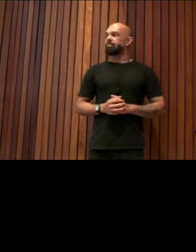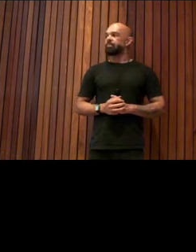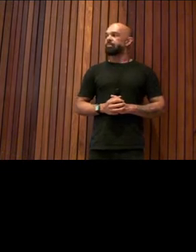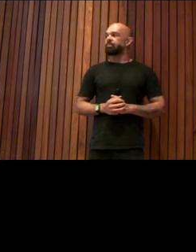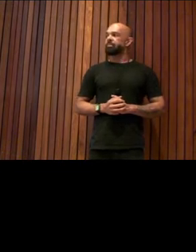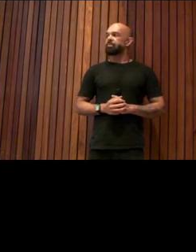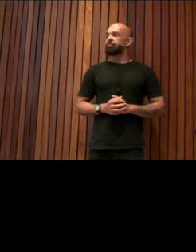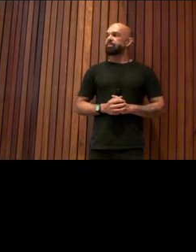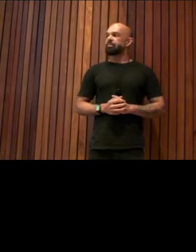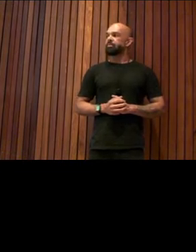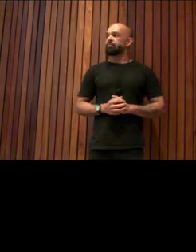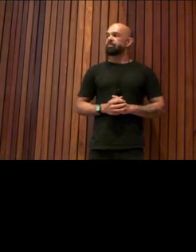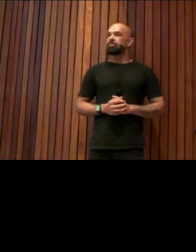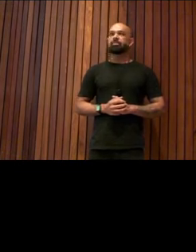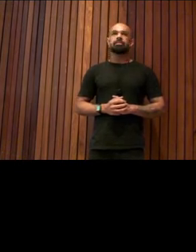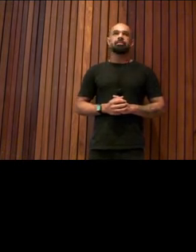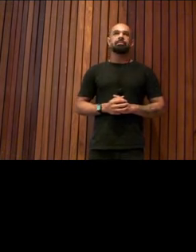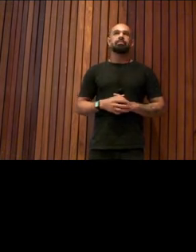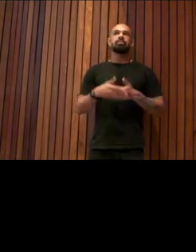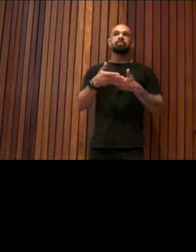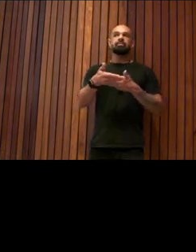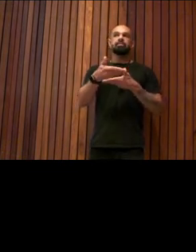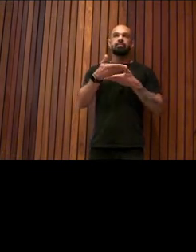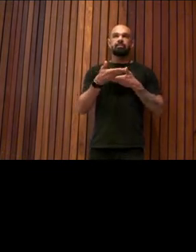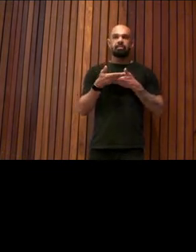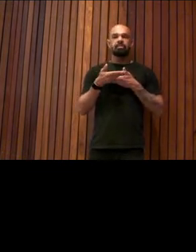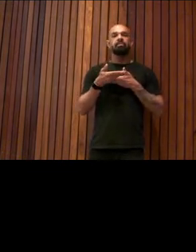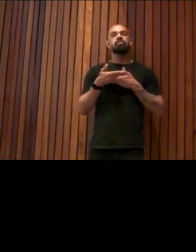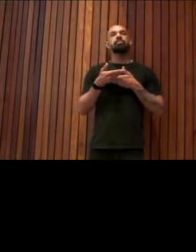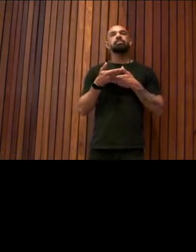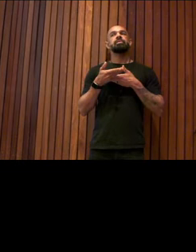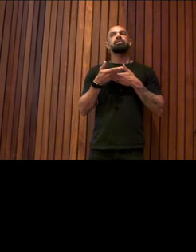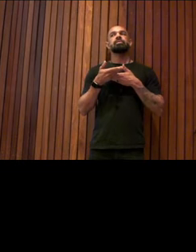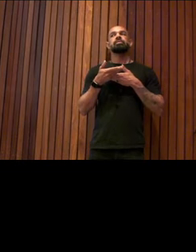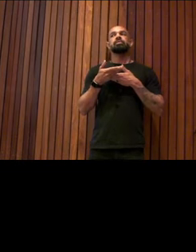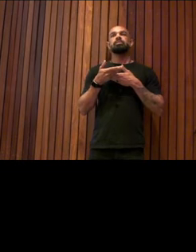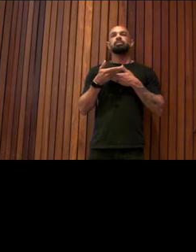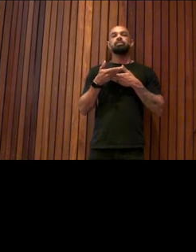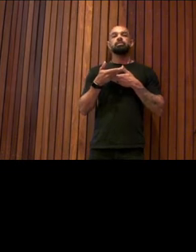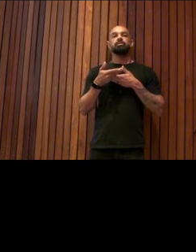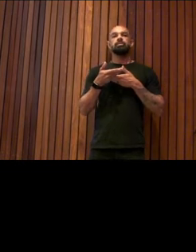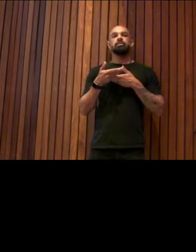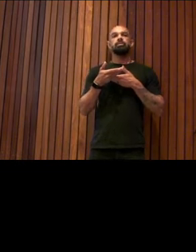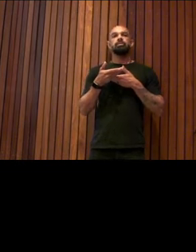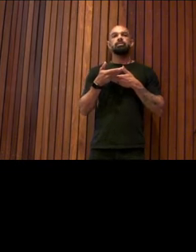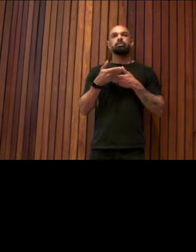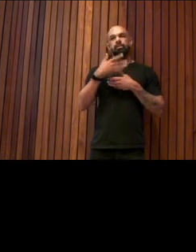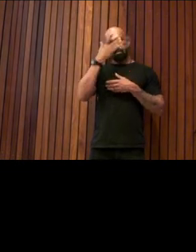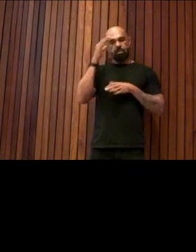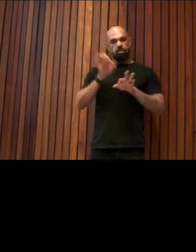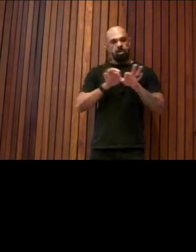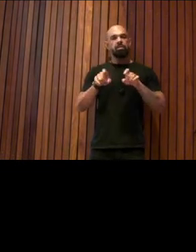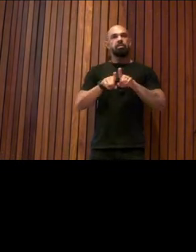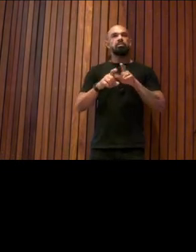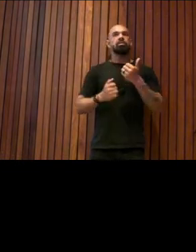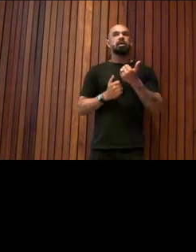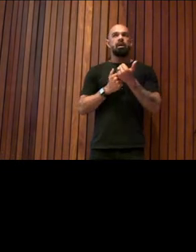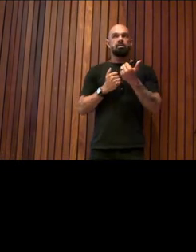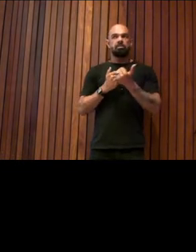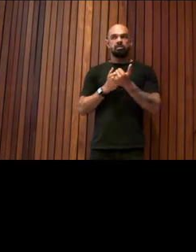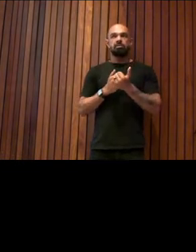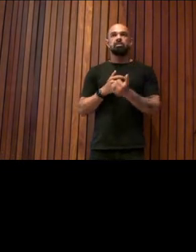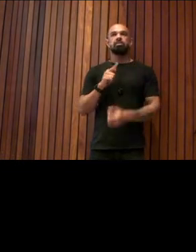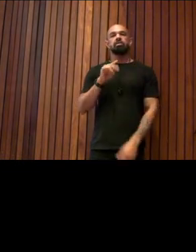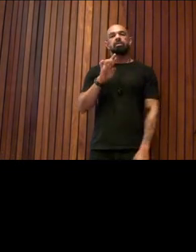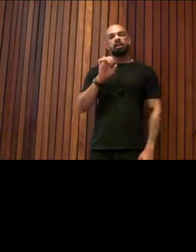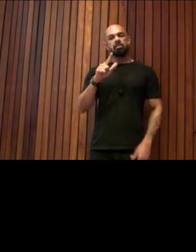Posso falar? A gente convida aqui para virem para a mesa os realizadores e os auxiliares. Gabriel, por